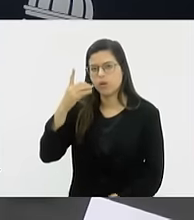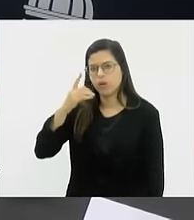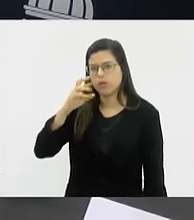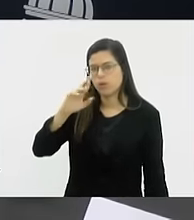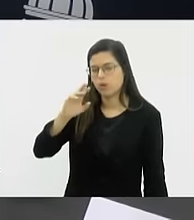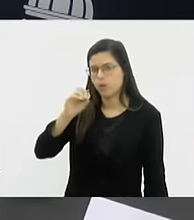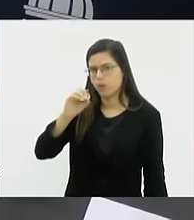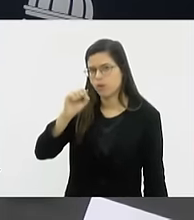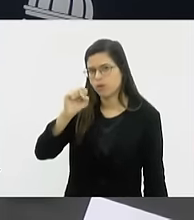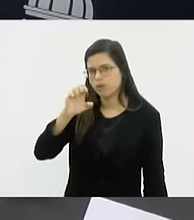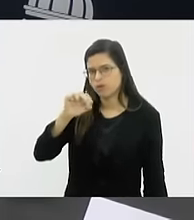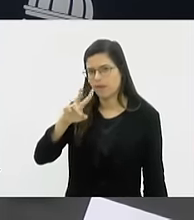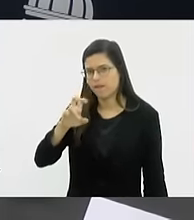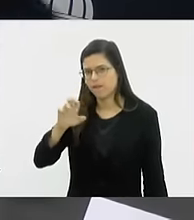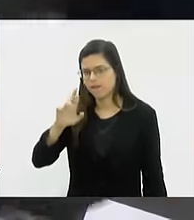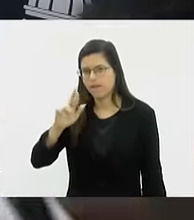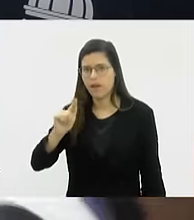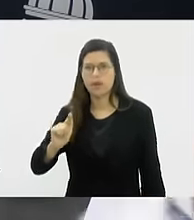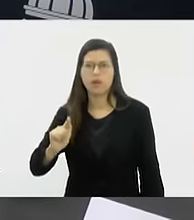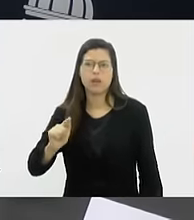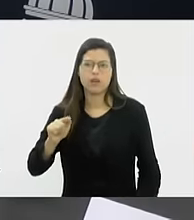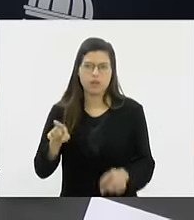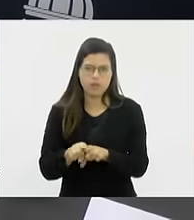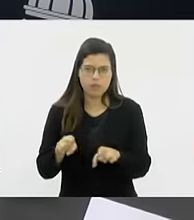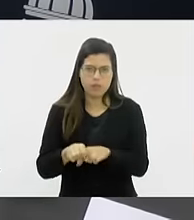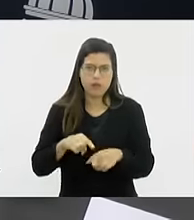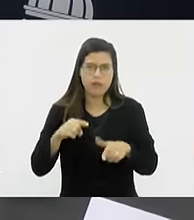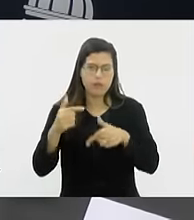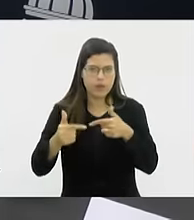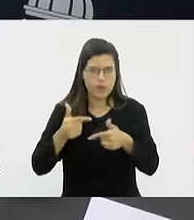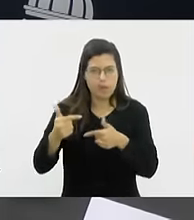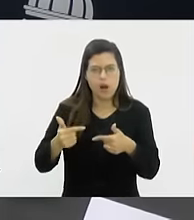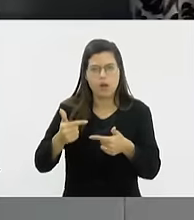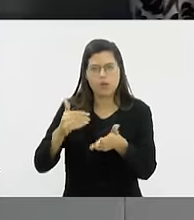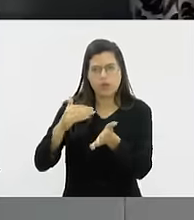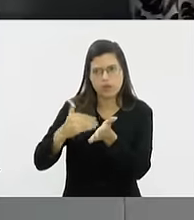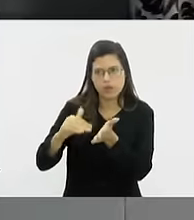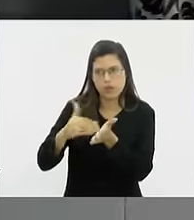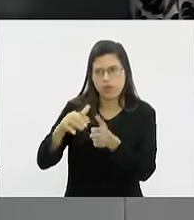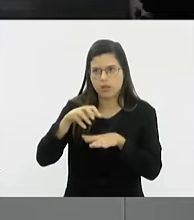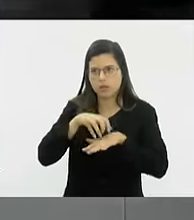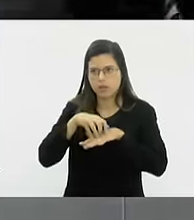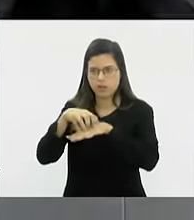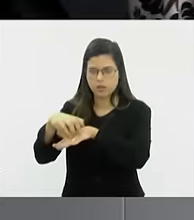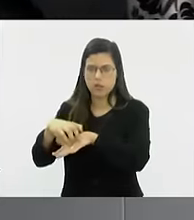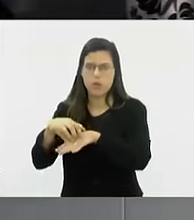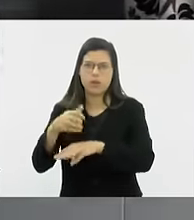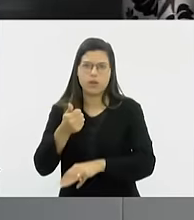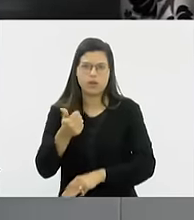Trabalho com o Washington Reis, que é o atual secretário de Transporte e Mobilidade, há 12 anos.